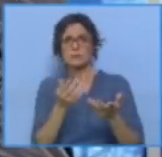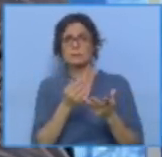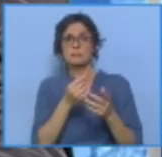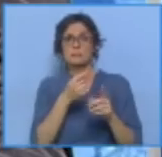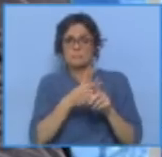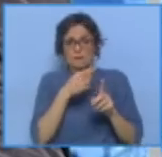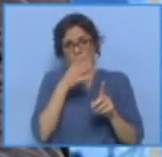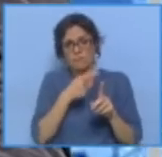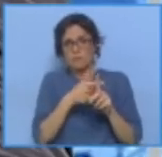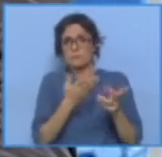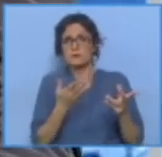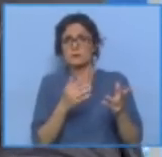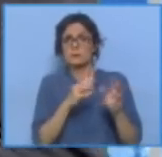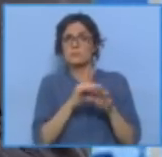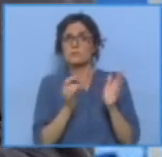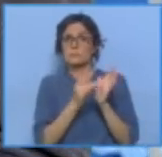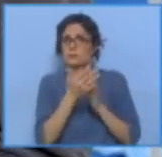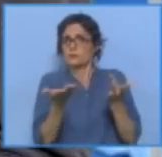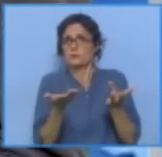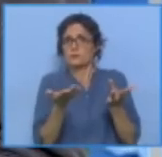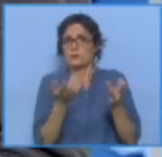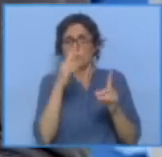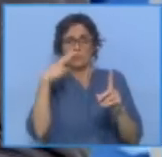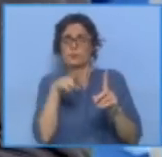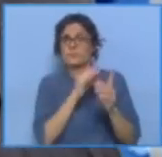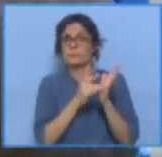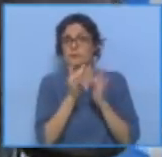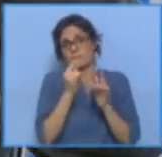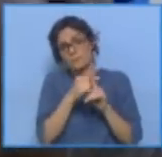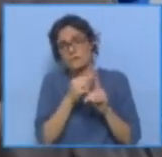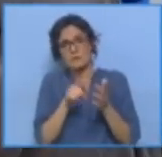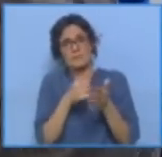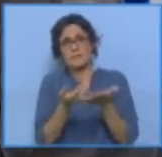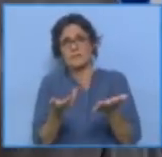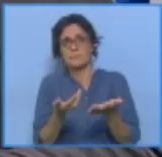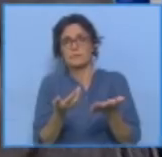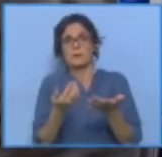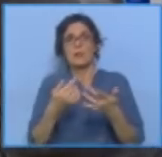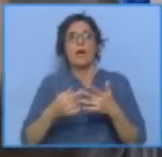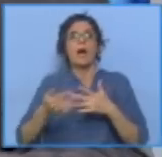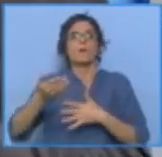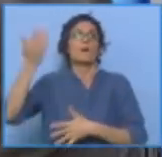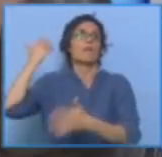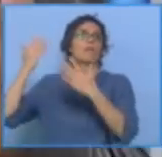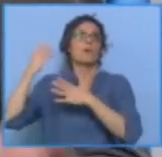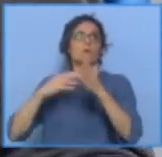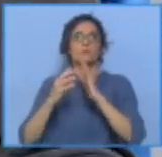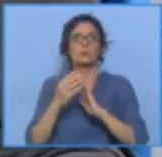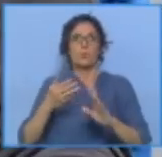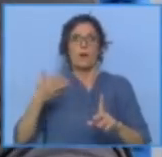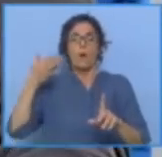Não é? Para nós, como diziam naquela altura, um profeta, Elias, João Batista, o